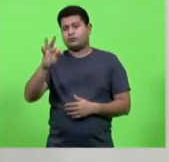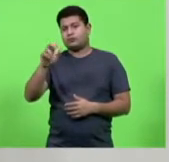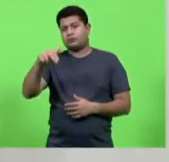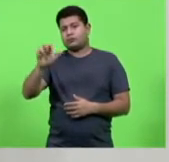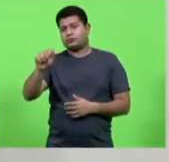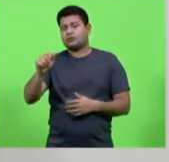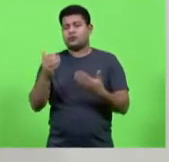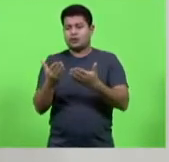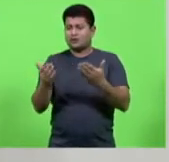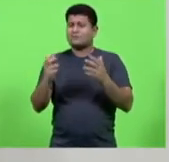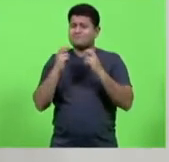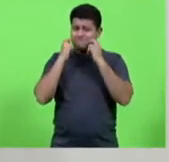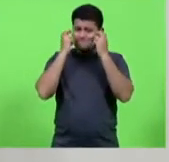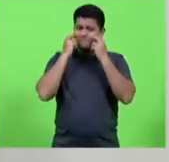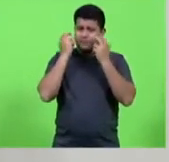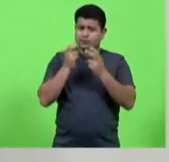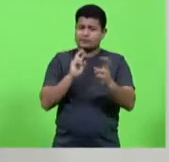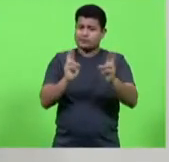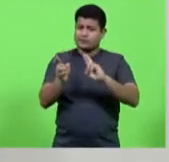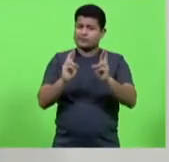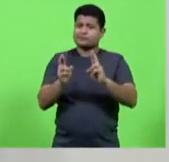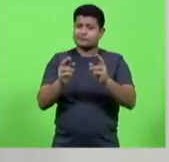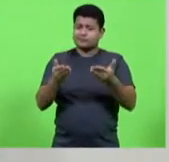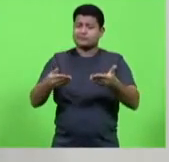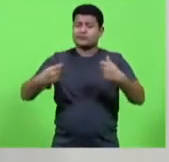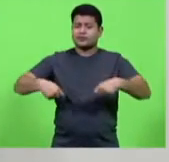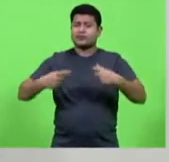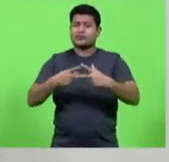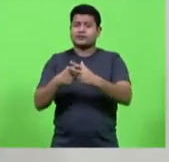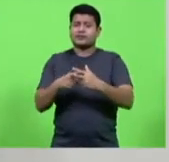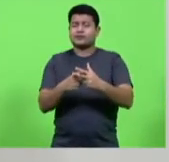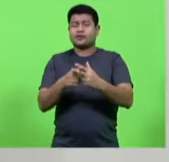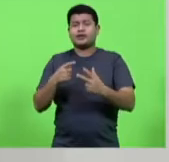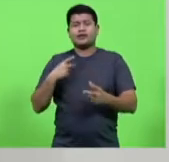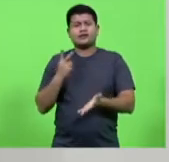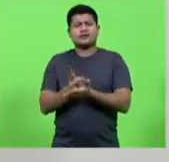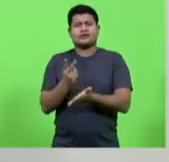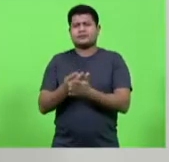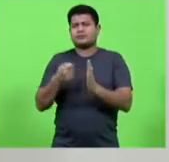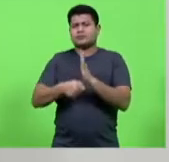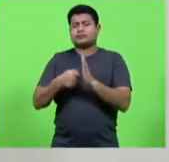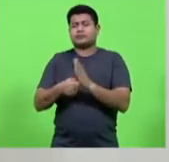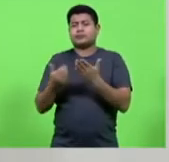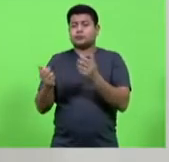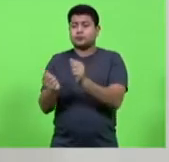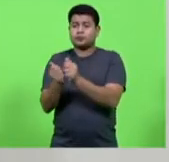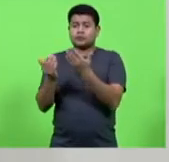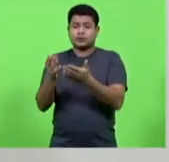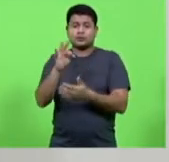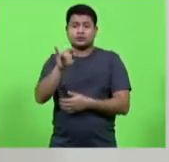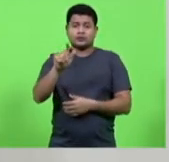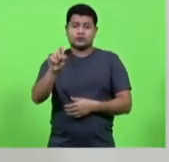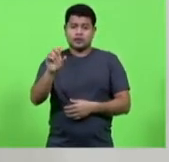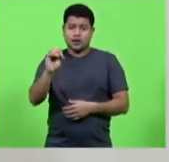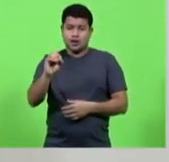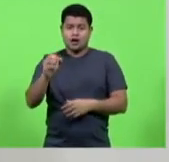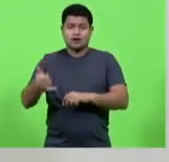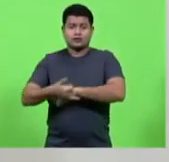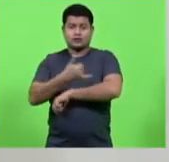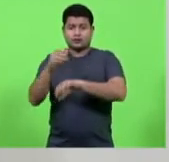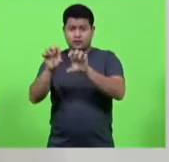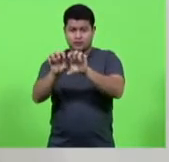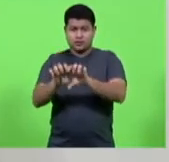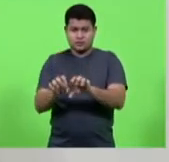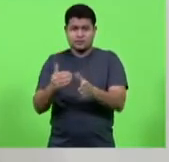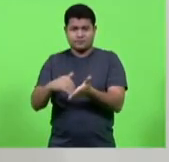vem pedindo encarecidamente, sempre lutando junto ao governo, junto ao secretário de Infraestrutura, Tiago Vieira, que sempre tem nos atendido com muito carinho